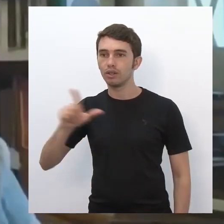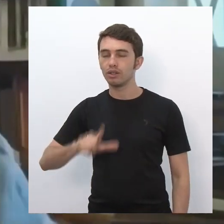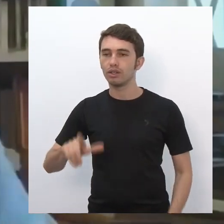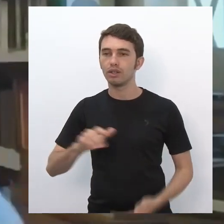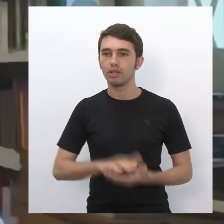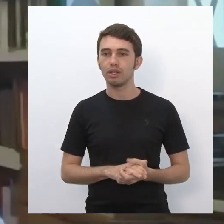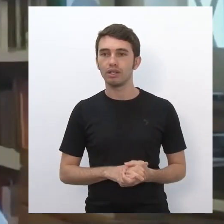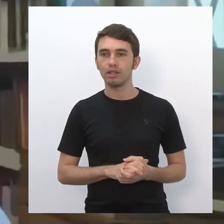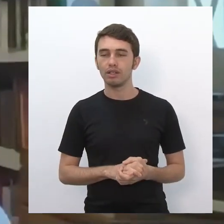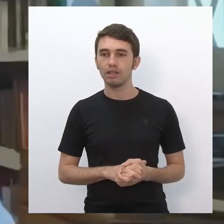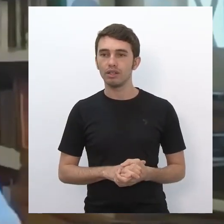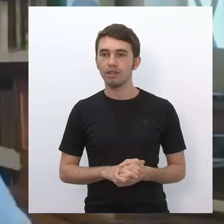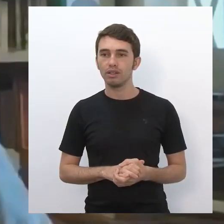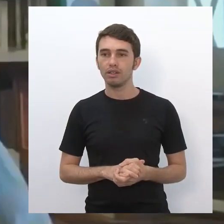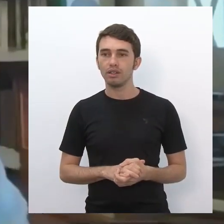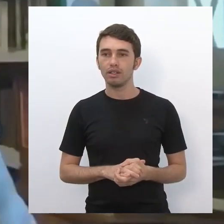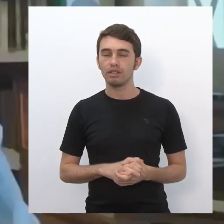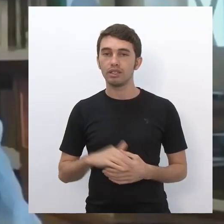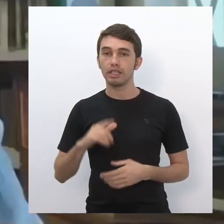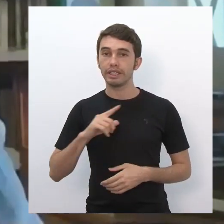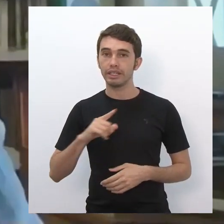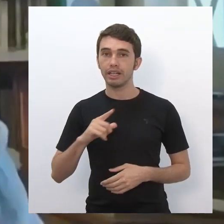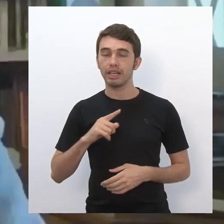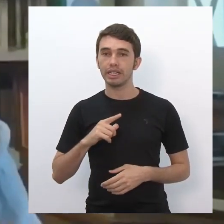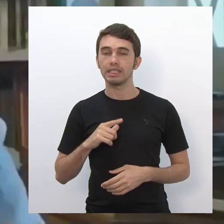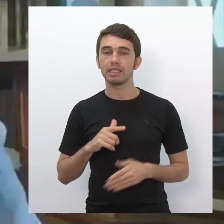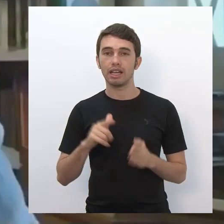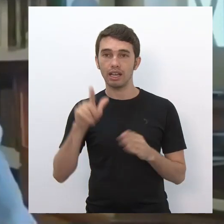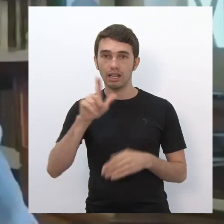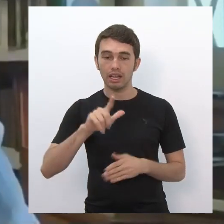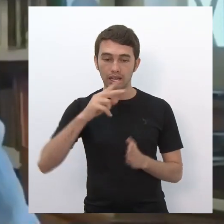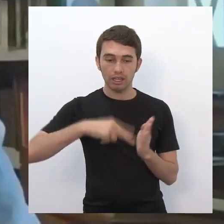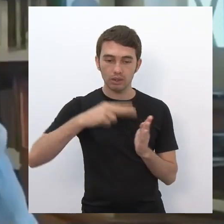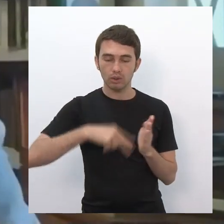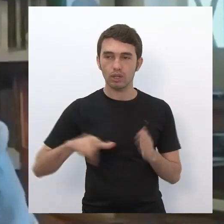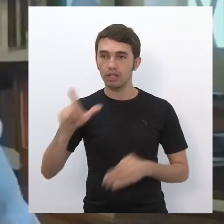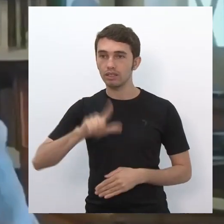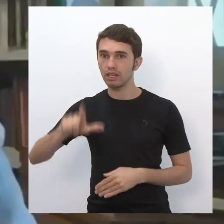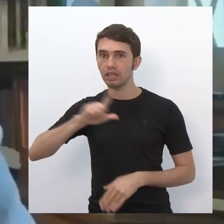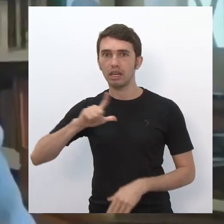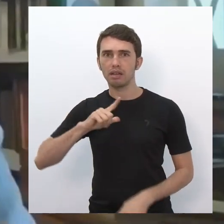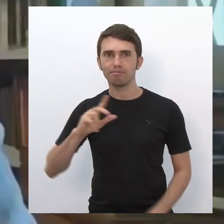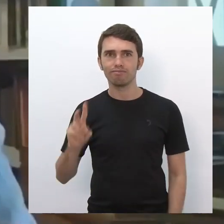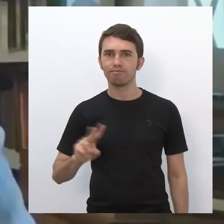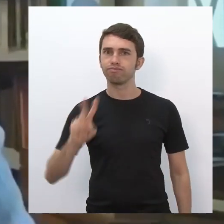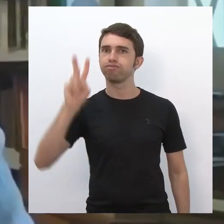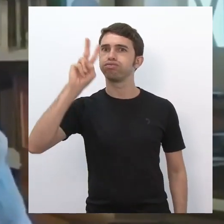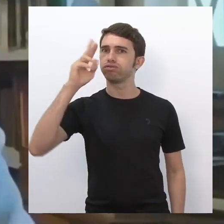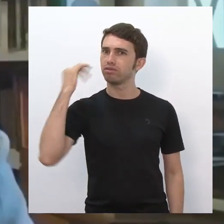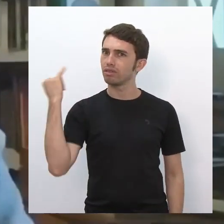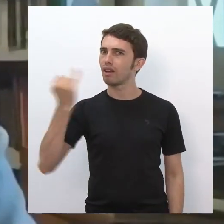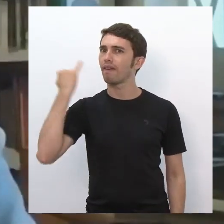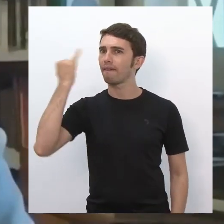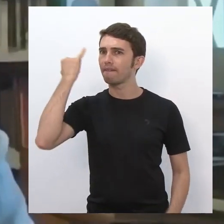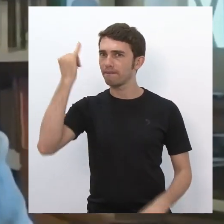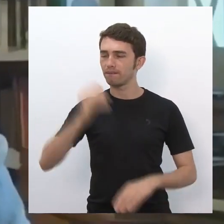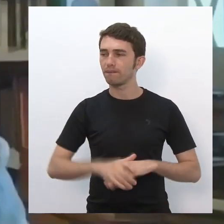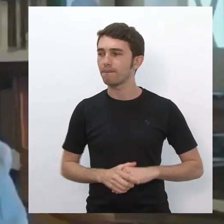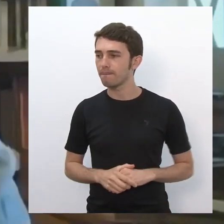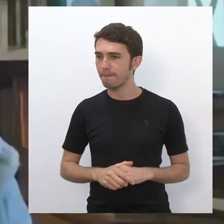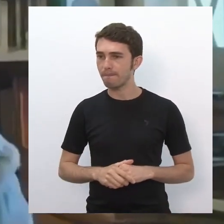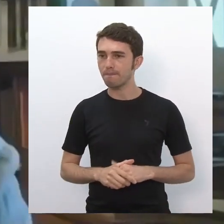leitura literária ela traz uma riqueza que é importantíssima. Eu queria salientar